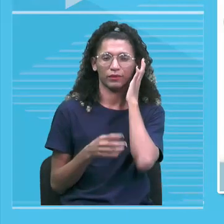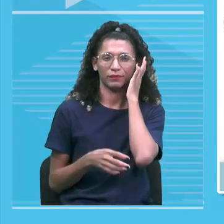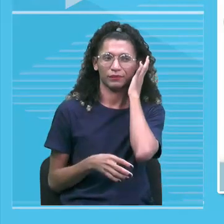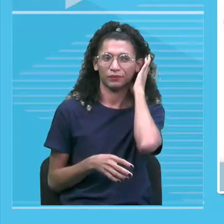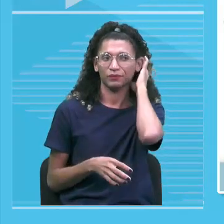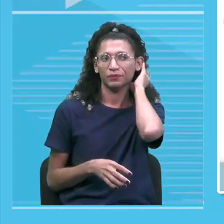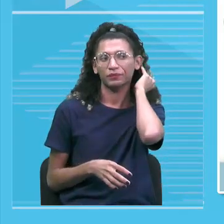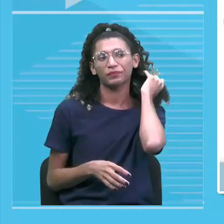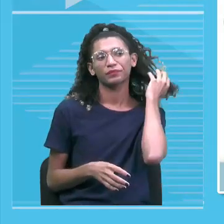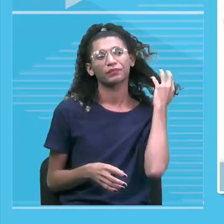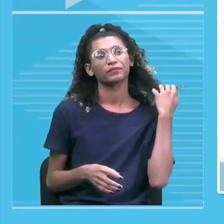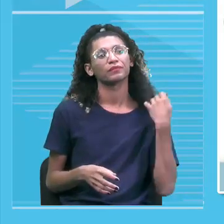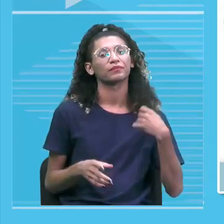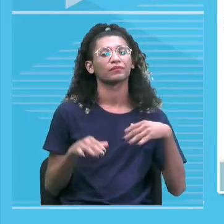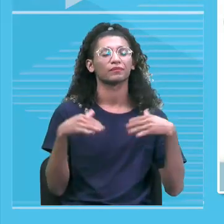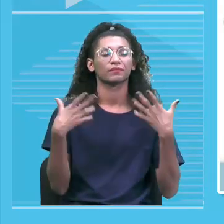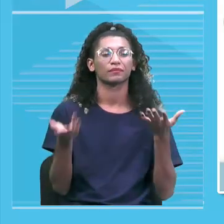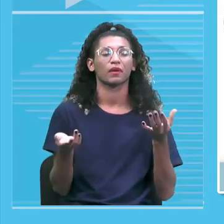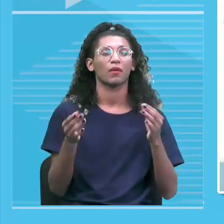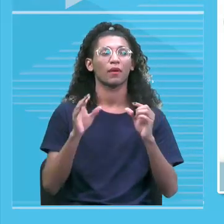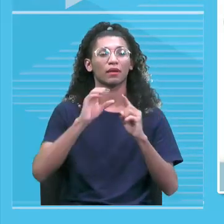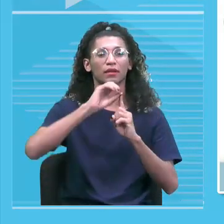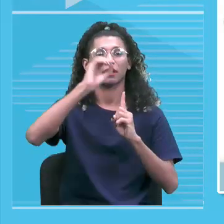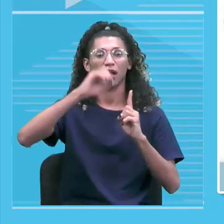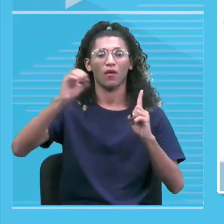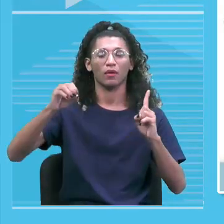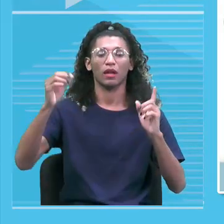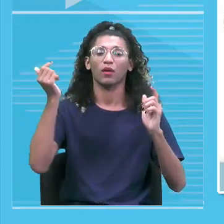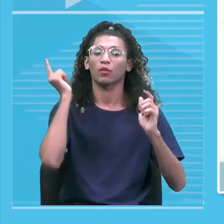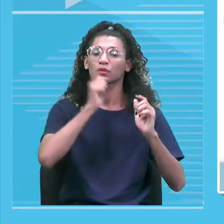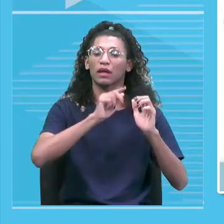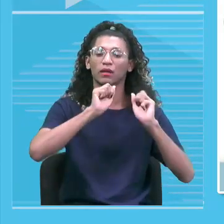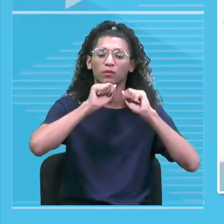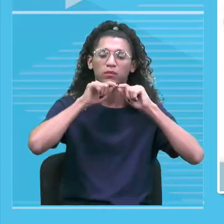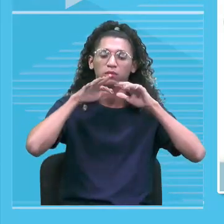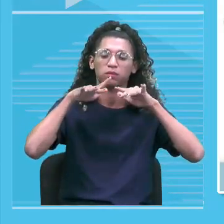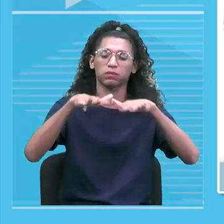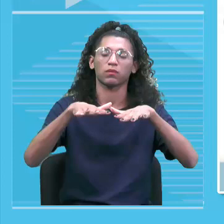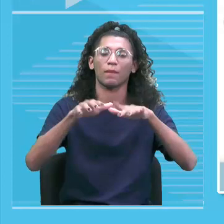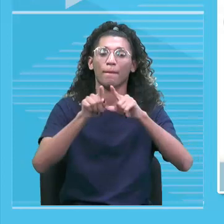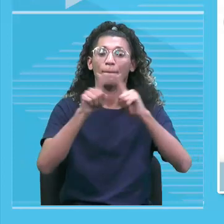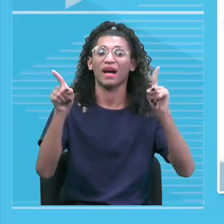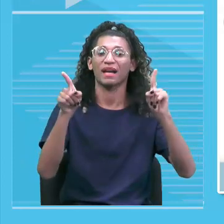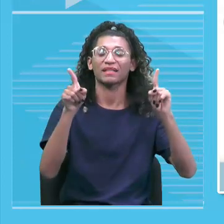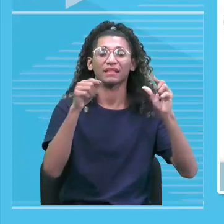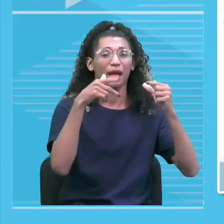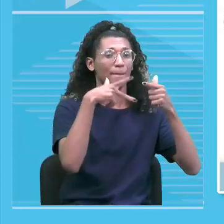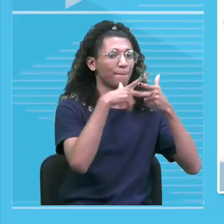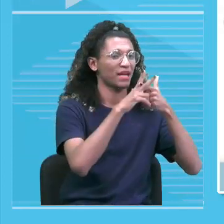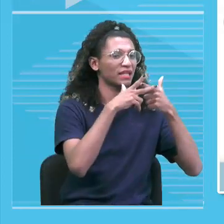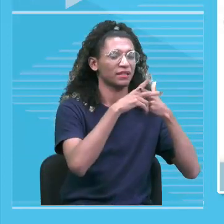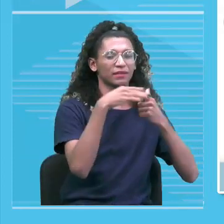se propaga no vácuo já as mecânicas não tá